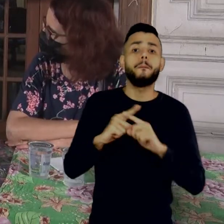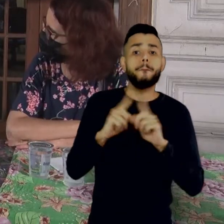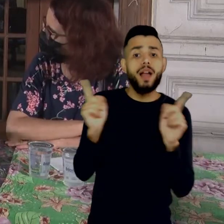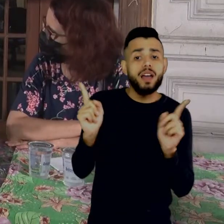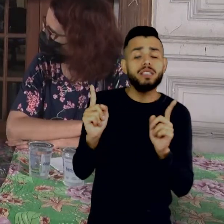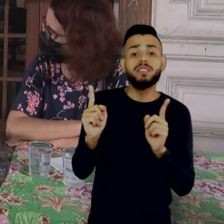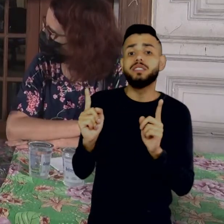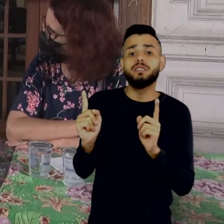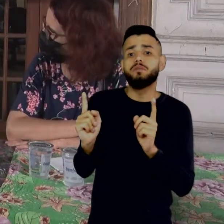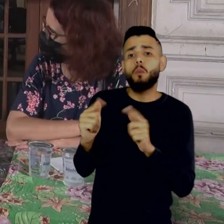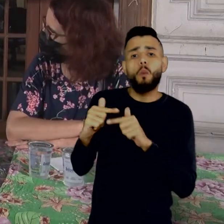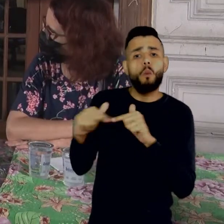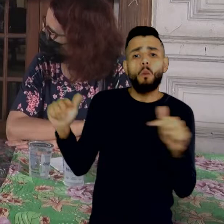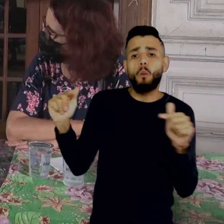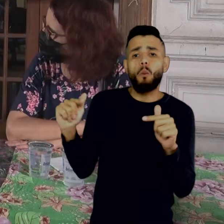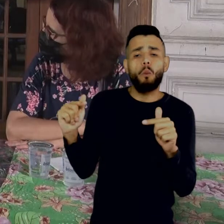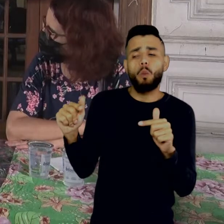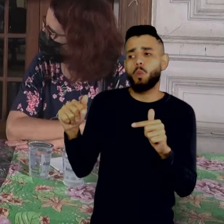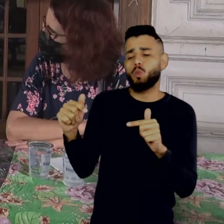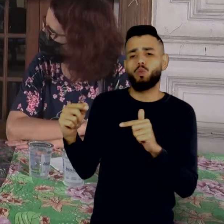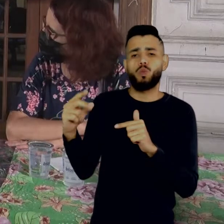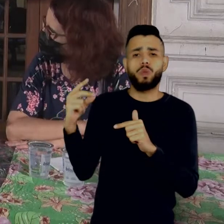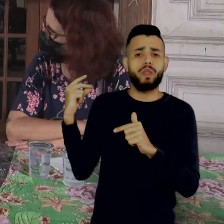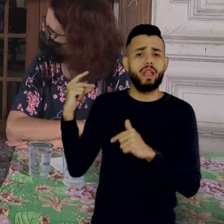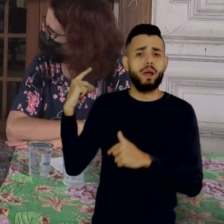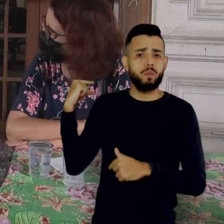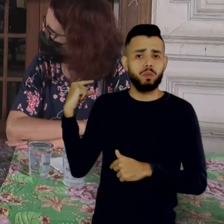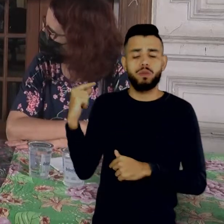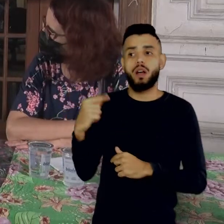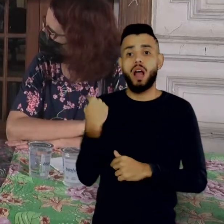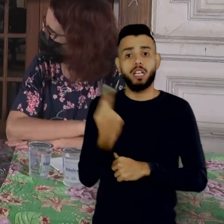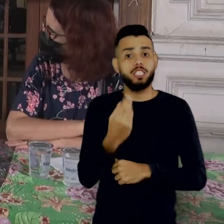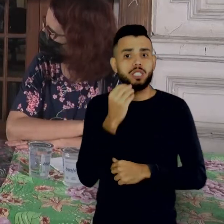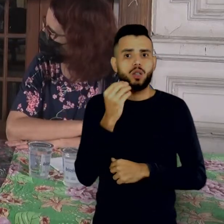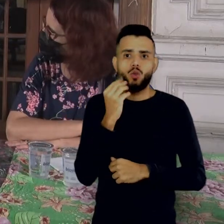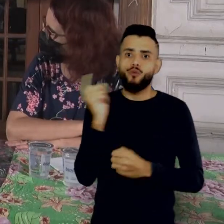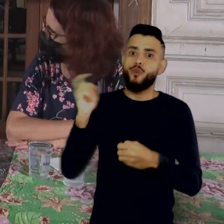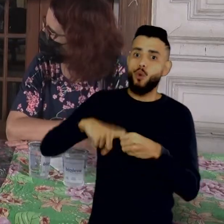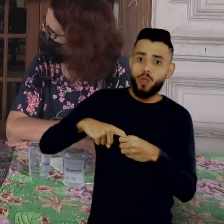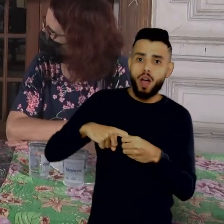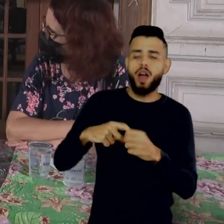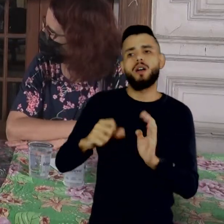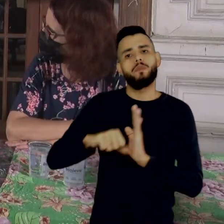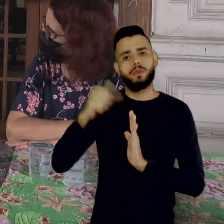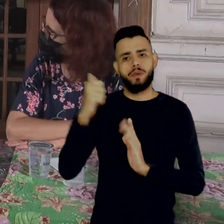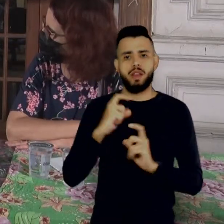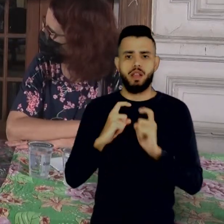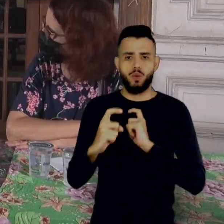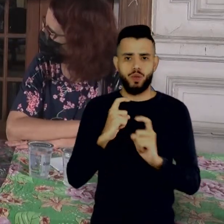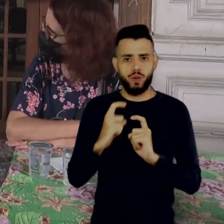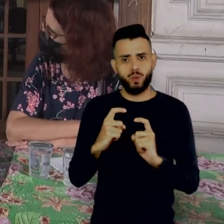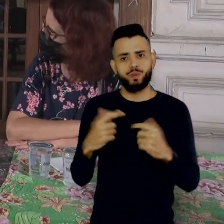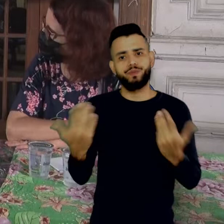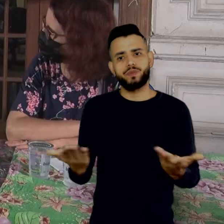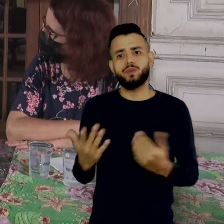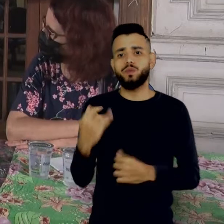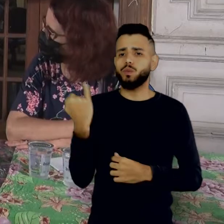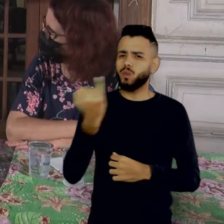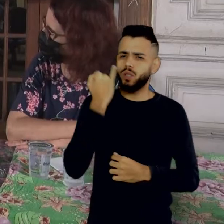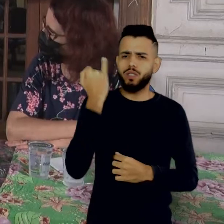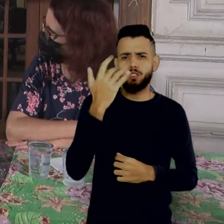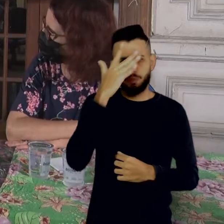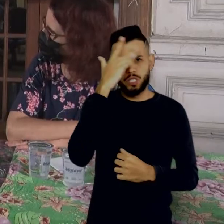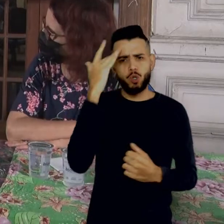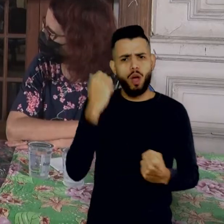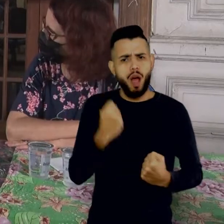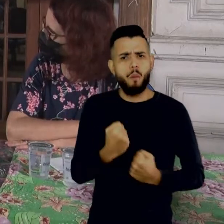esvaziada há um tempo e a gente tentou fazer a primeira reunião. Né? E foi muito importante ter pessoas de apoio